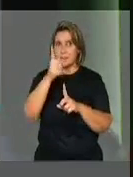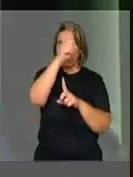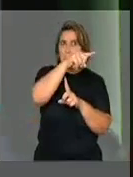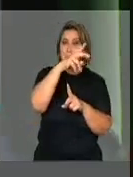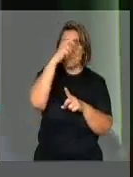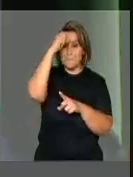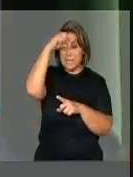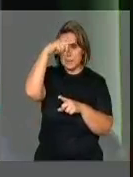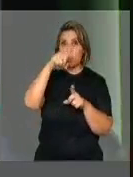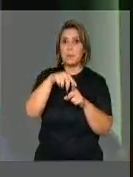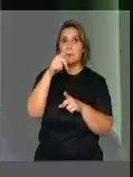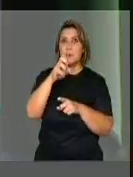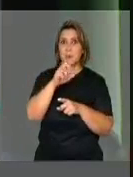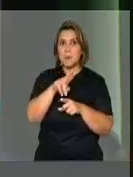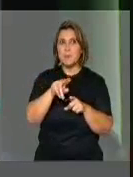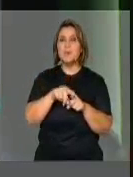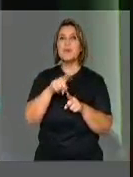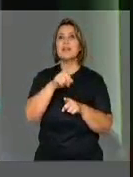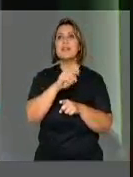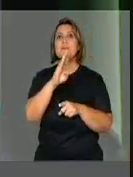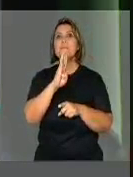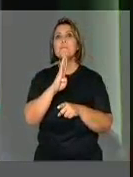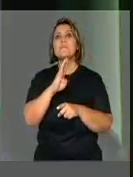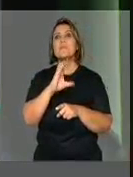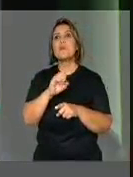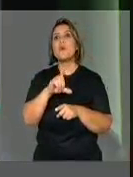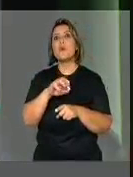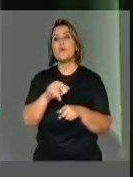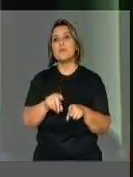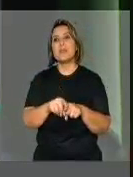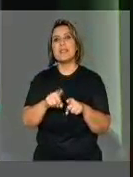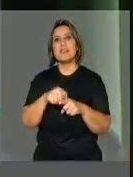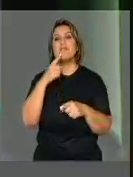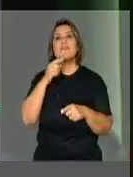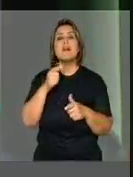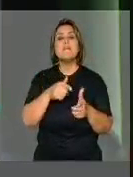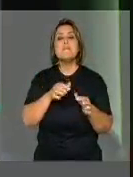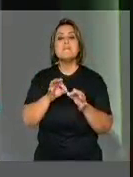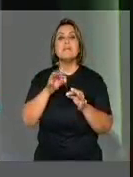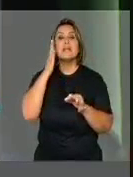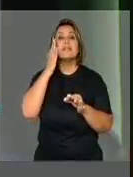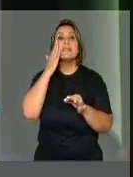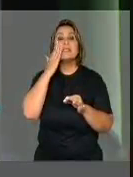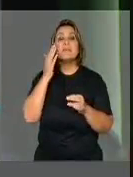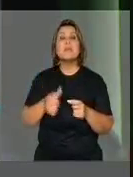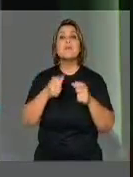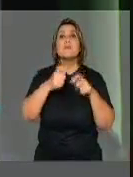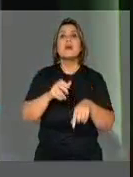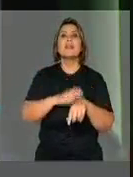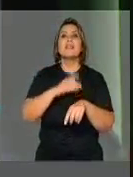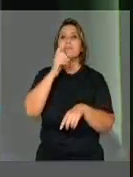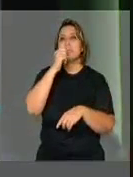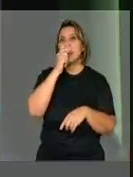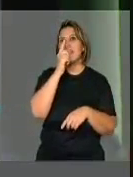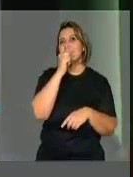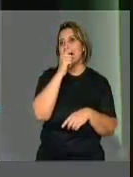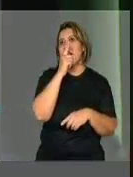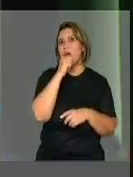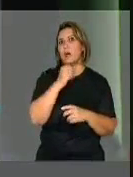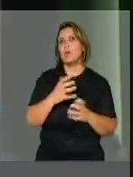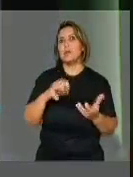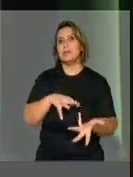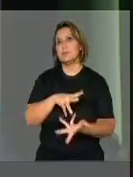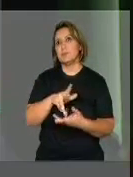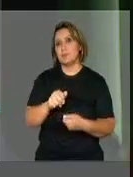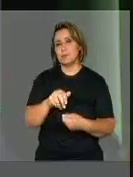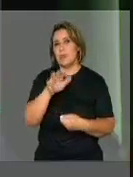possivelmente, e isso ainda vai ser comprovado, o maior aquífero do planeta. Então, essa é a